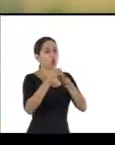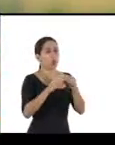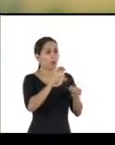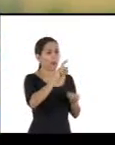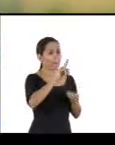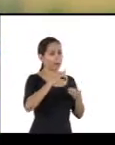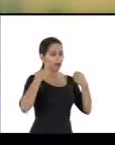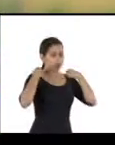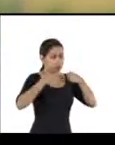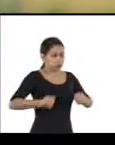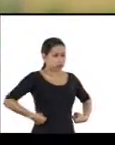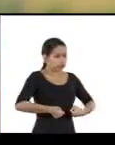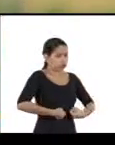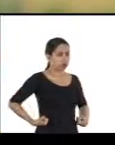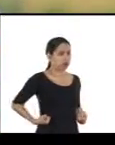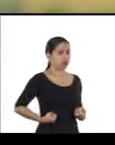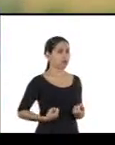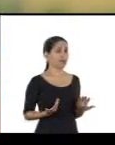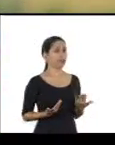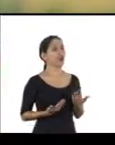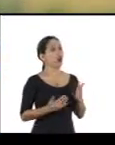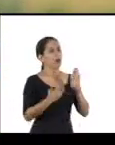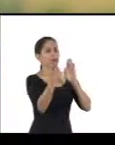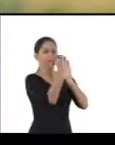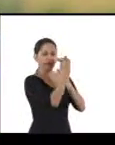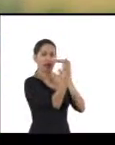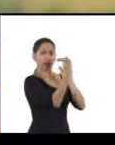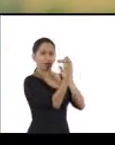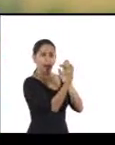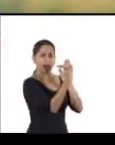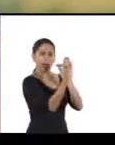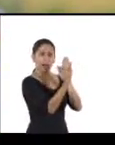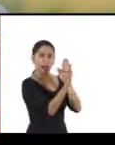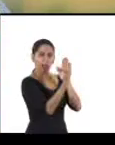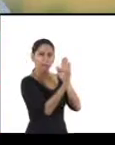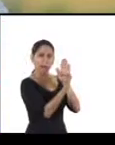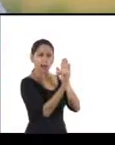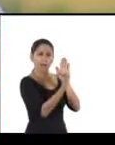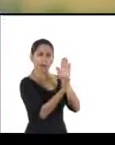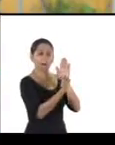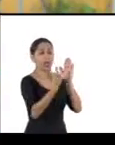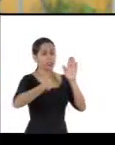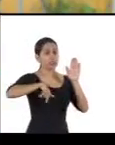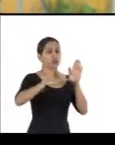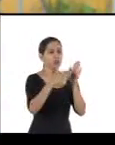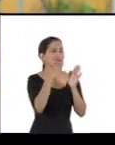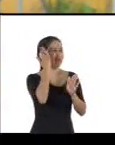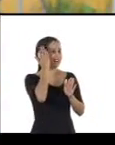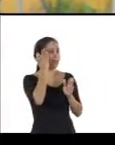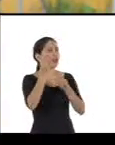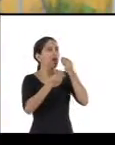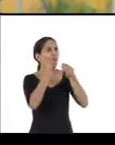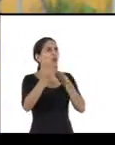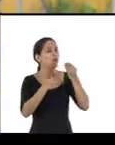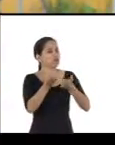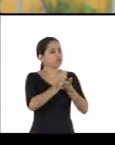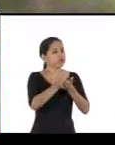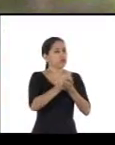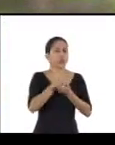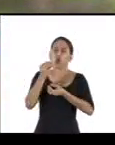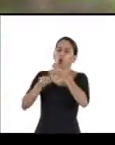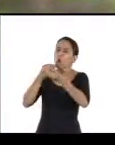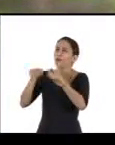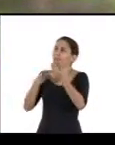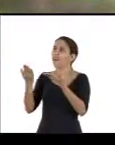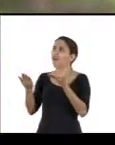E hierarquizar é fundamental para que a gente possa, inclusive, depois ter condições de monitorar. E fala um pouquinho mais sobre o levantamento de risco.